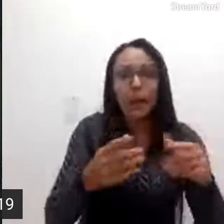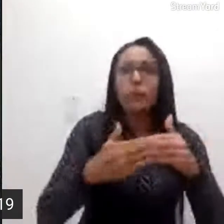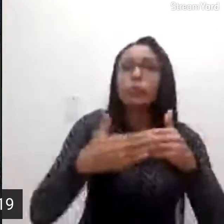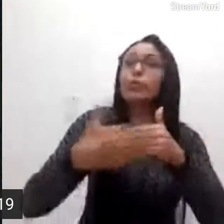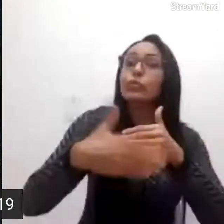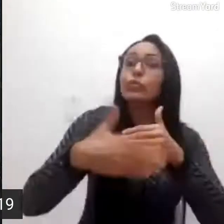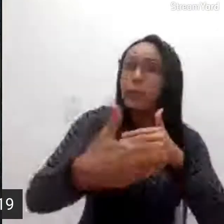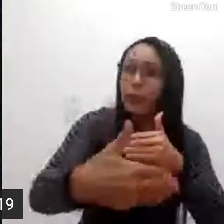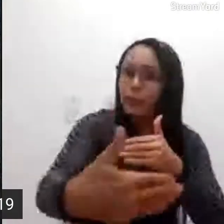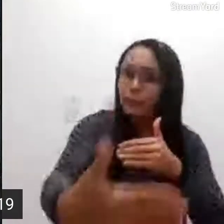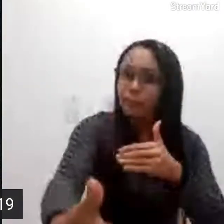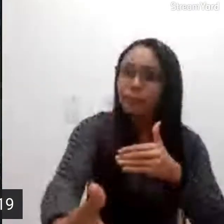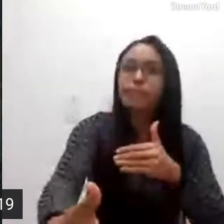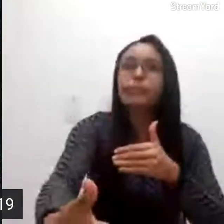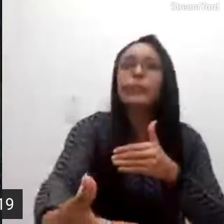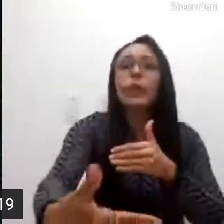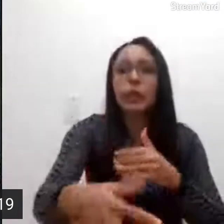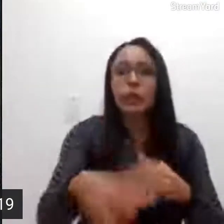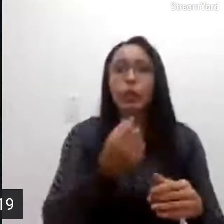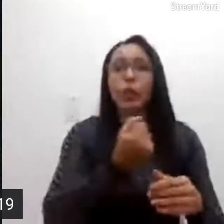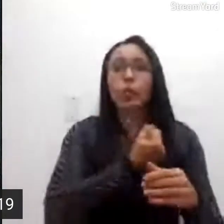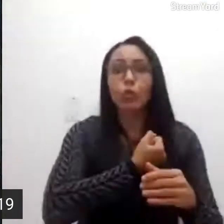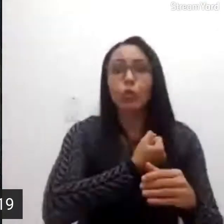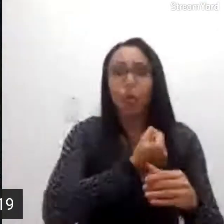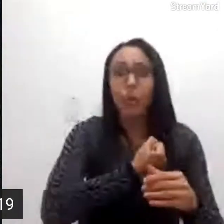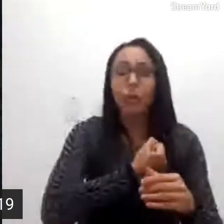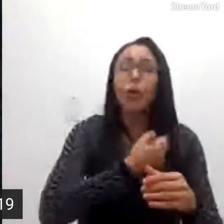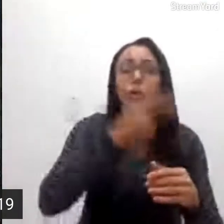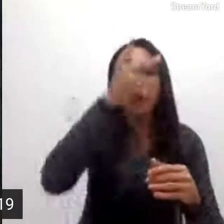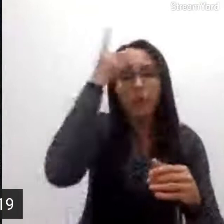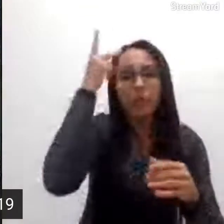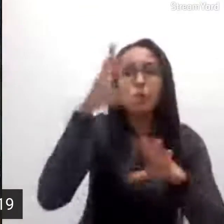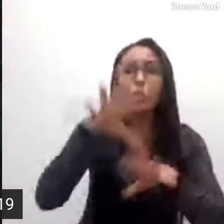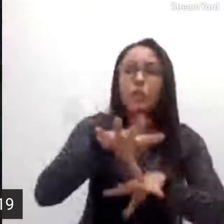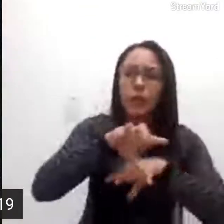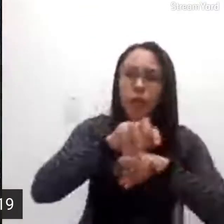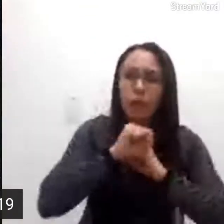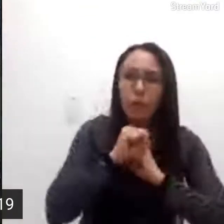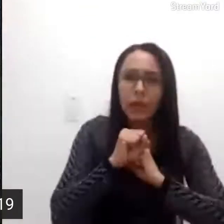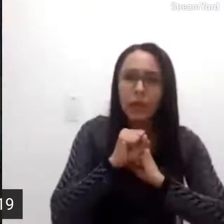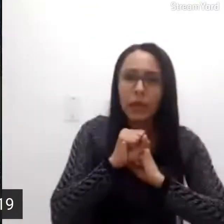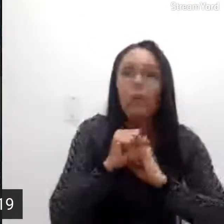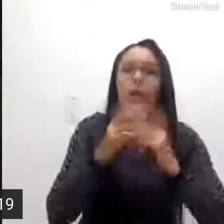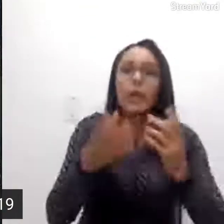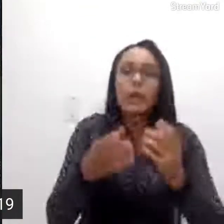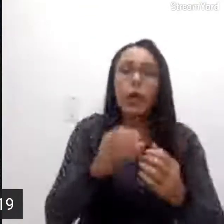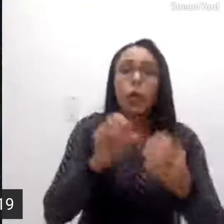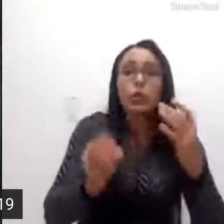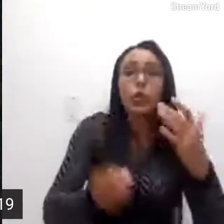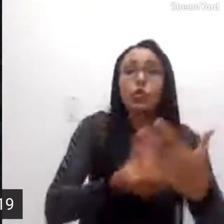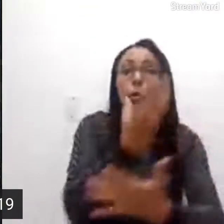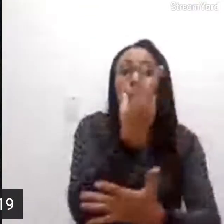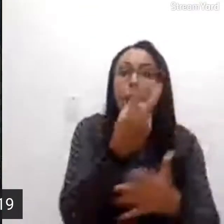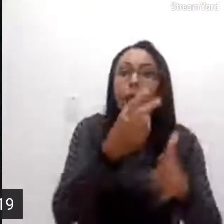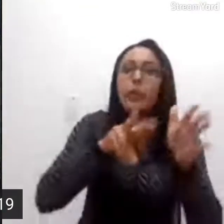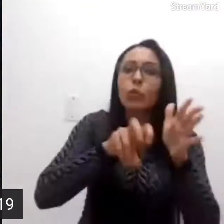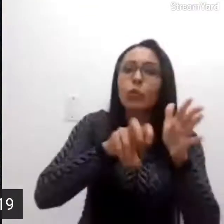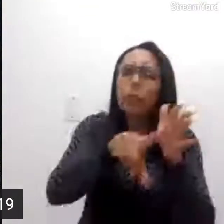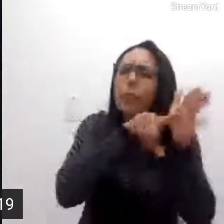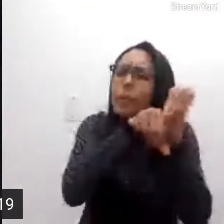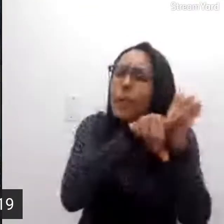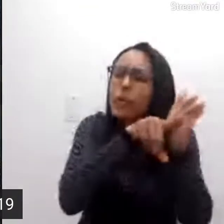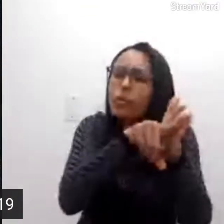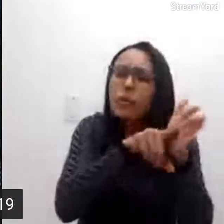estendido diante do número de casos, diante ainda dessa descoberta acerca do vírus, acerca da